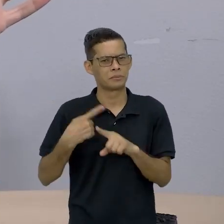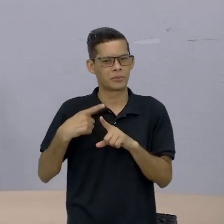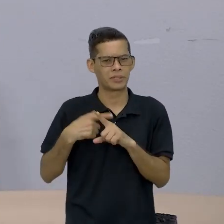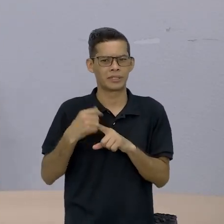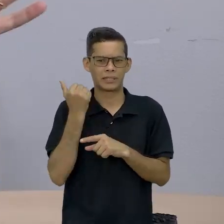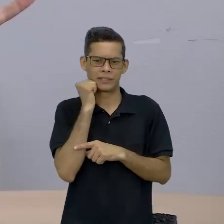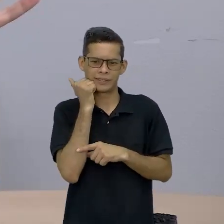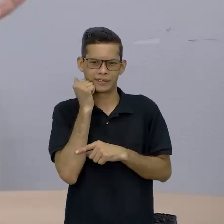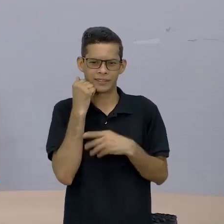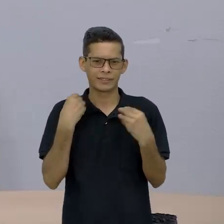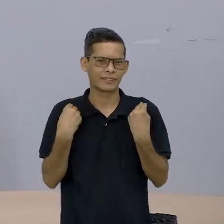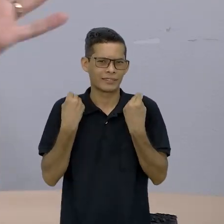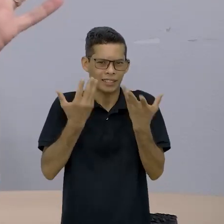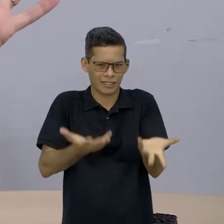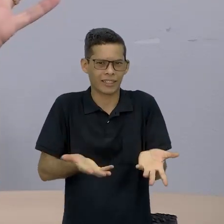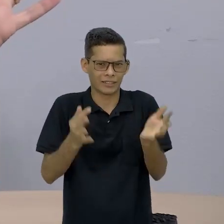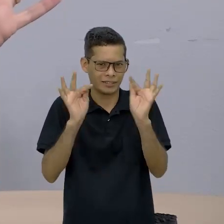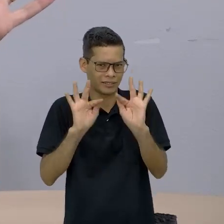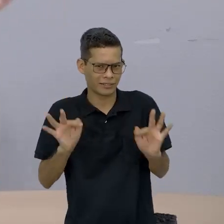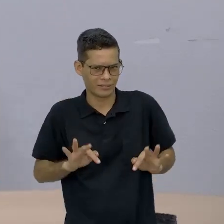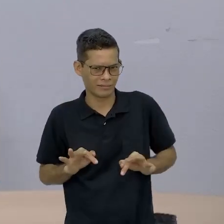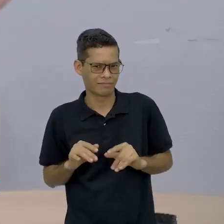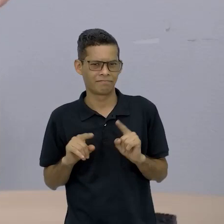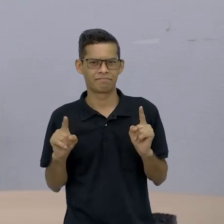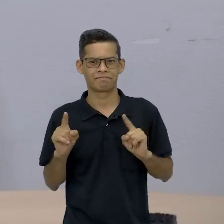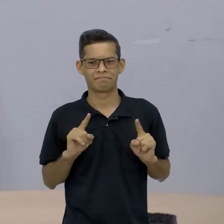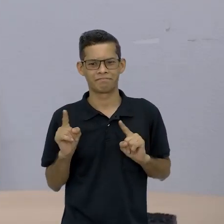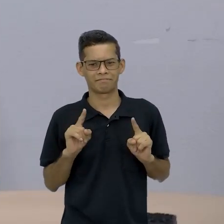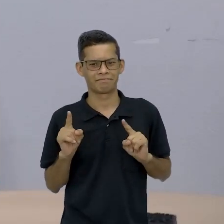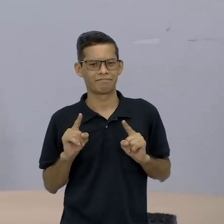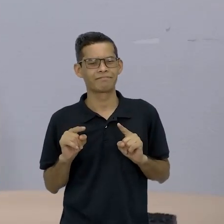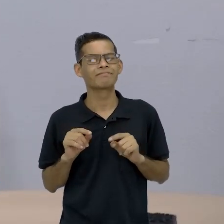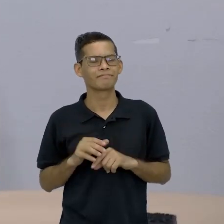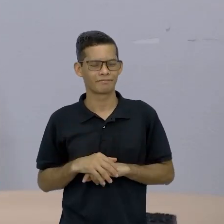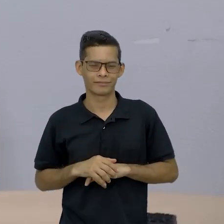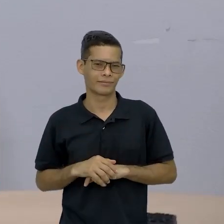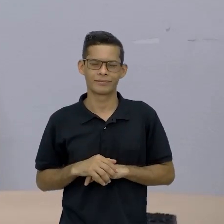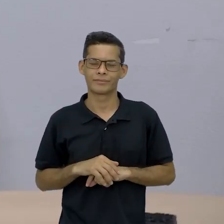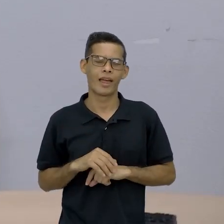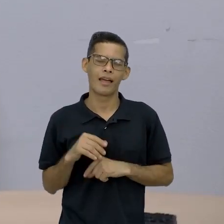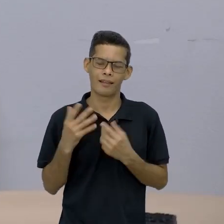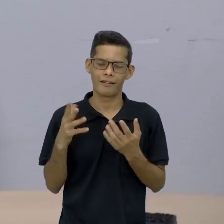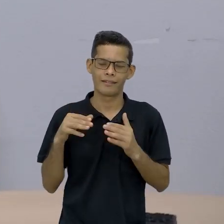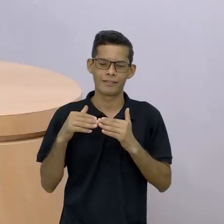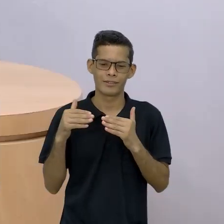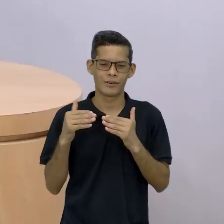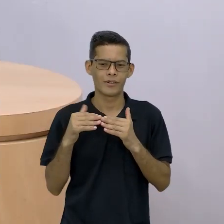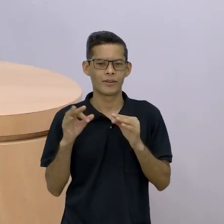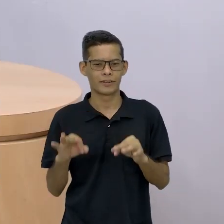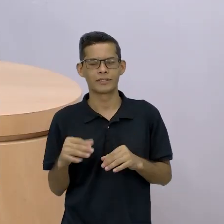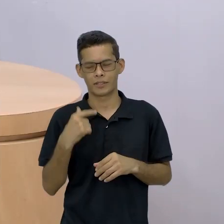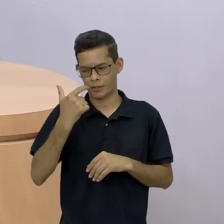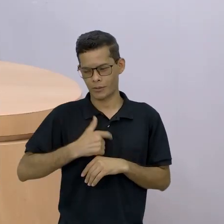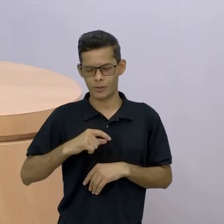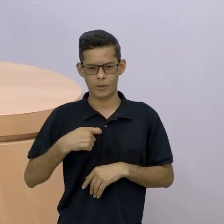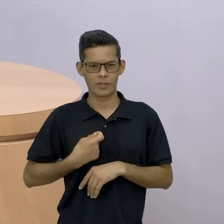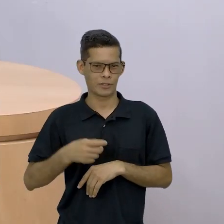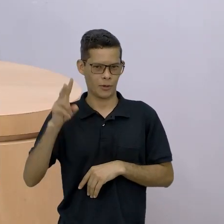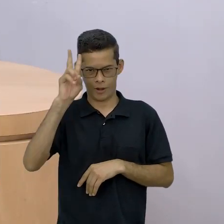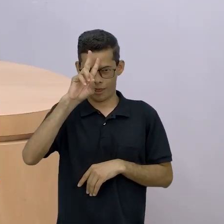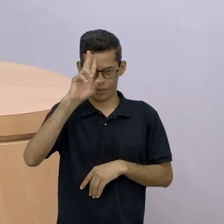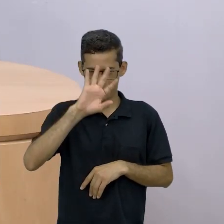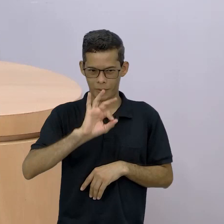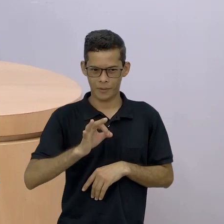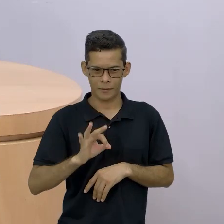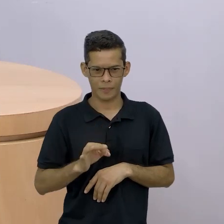ciência não está levando, não leva o homem à até felicidade, porque, tão sabe pouco. quando a ressaca vem? E aqui eu estou falando como historiador, né? A ressaca